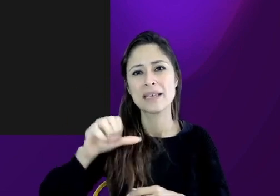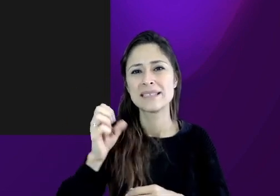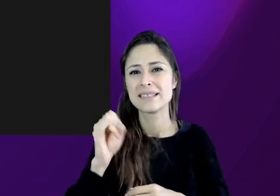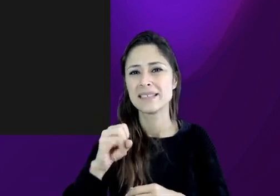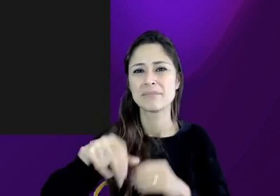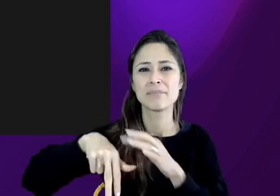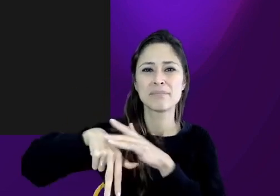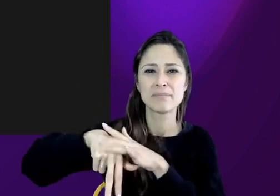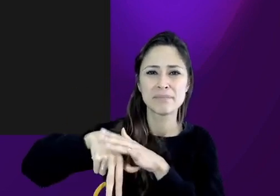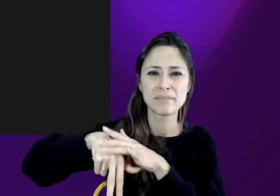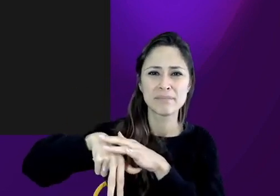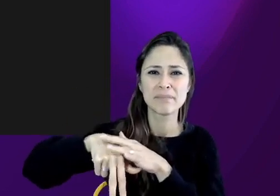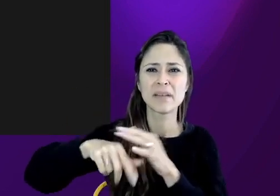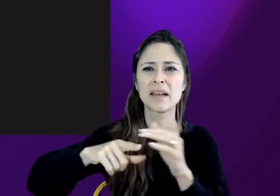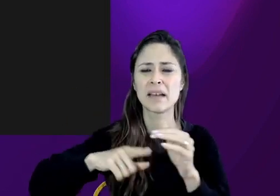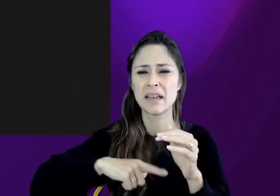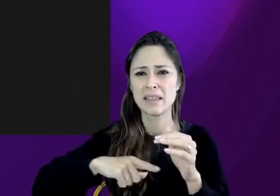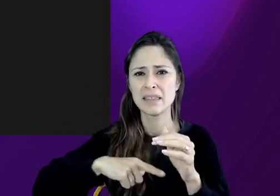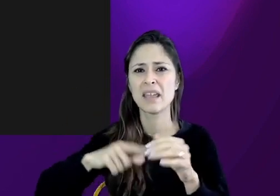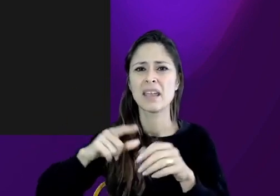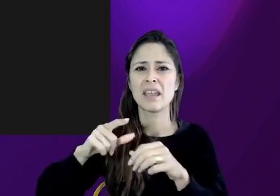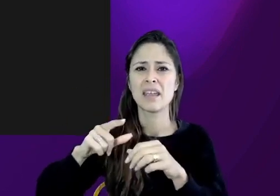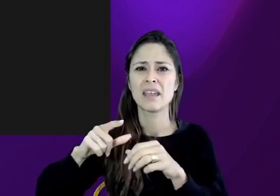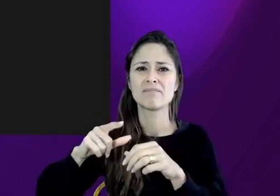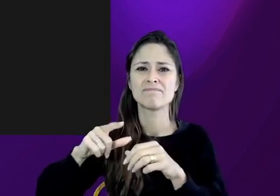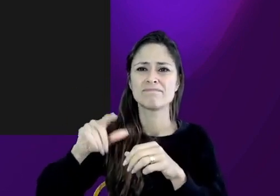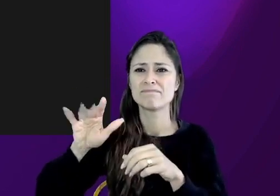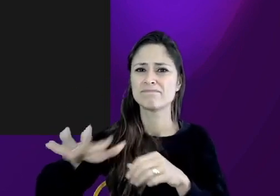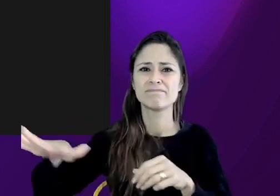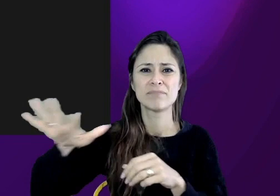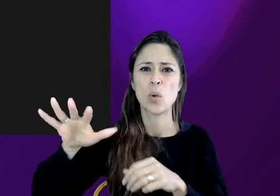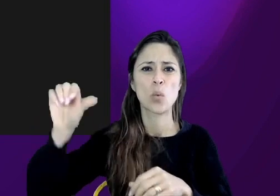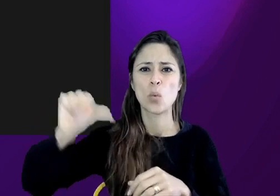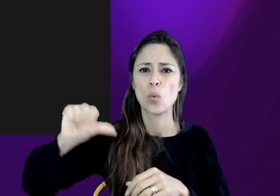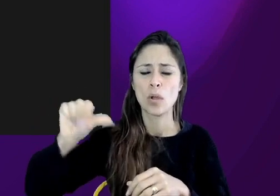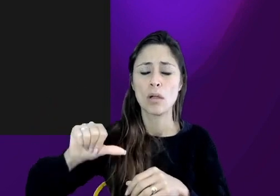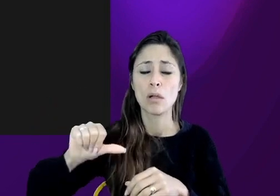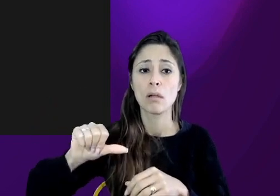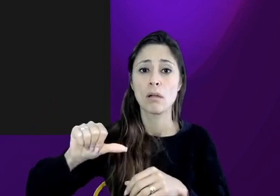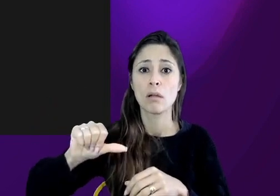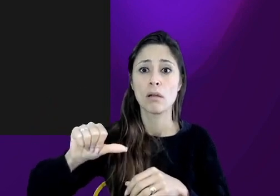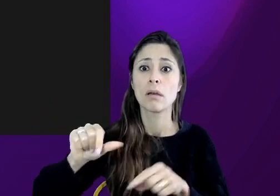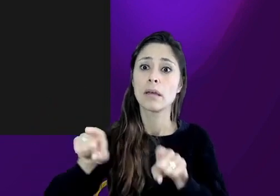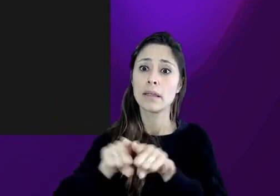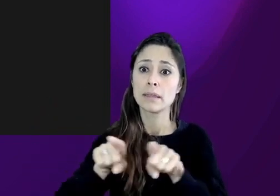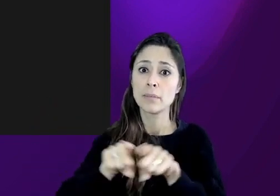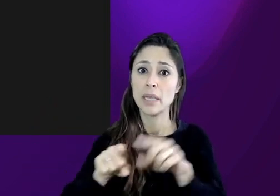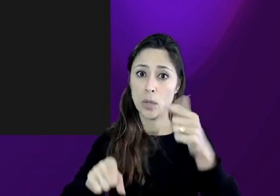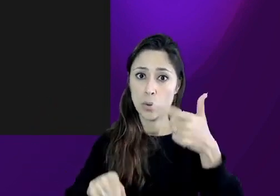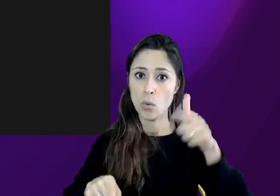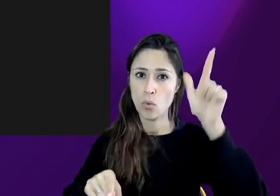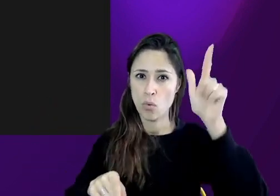com performance status ruim, né? Em relação ao Sievert 3,